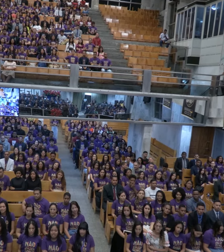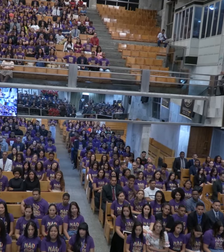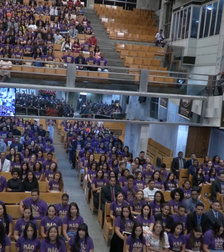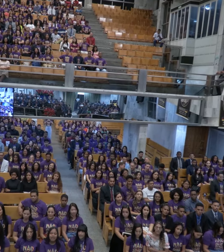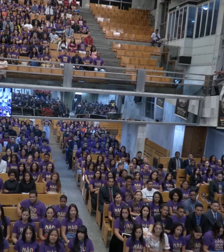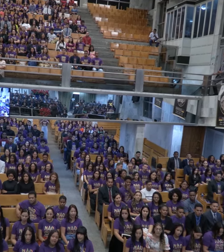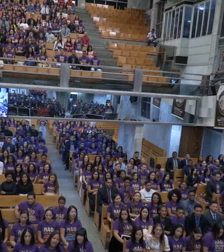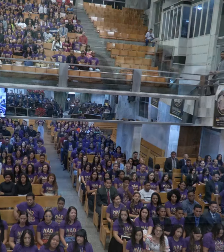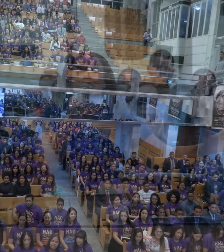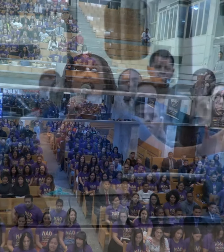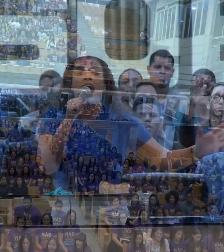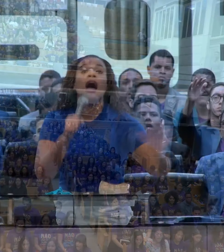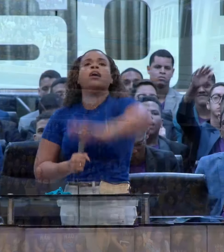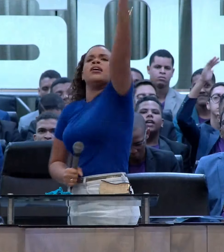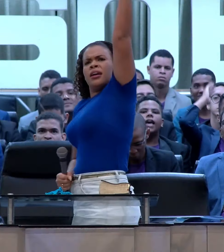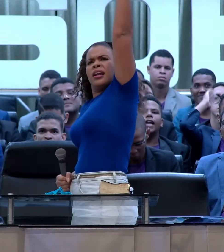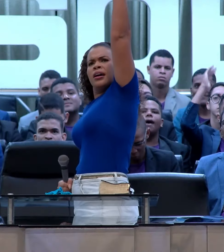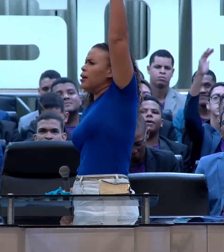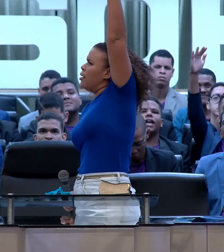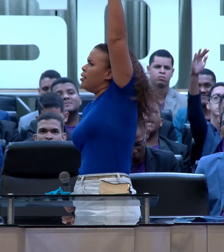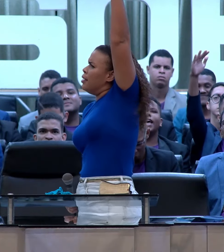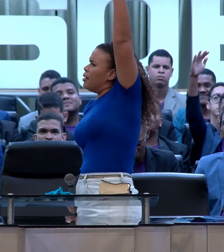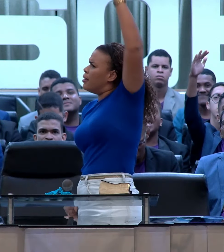Que ele cresça.